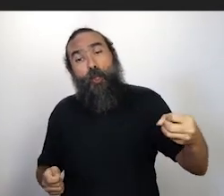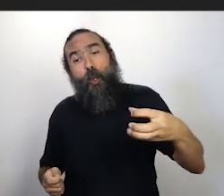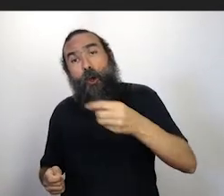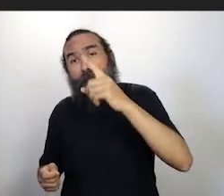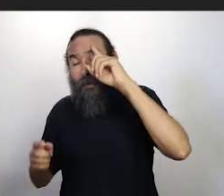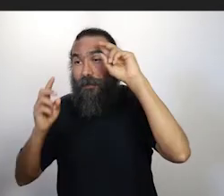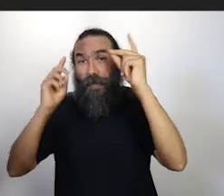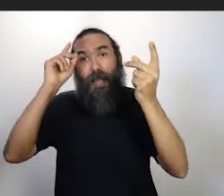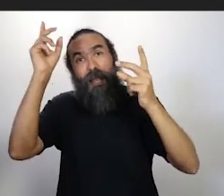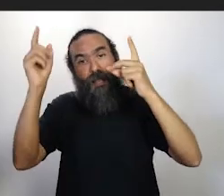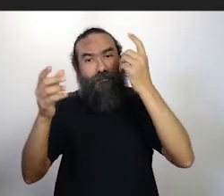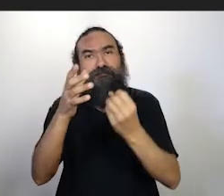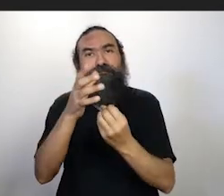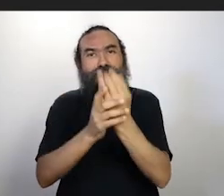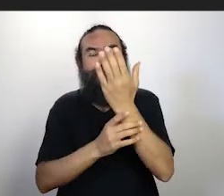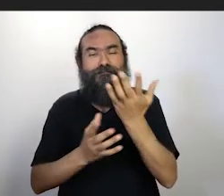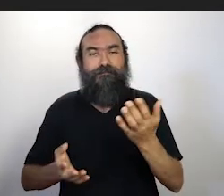surjam.